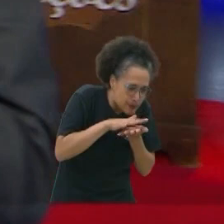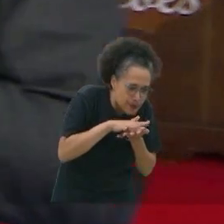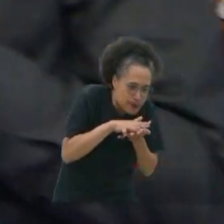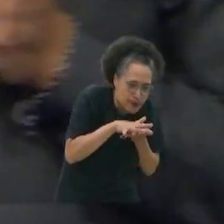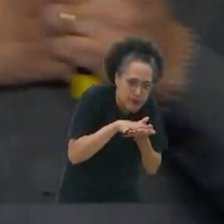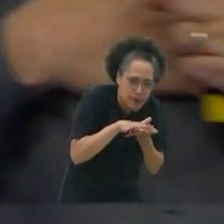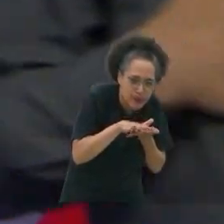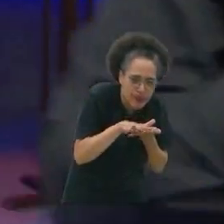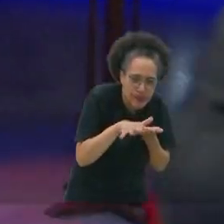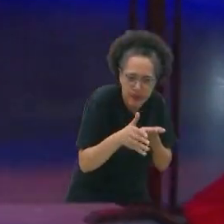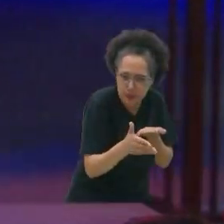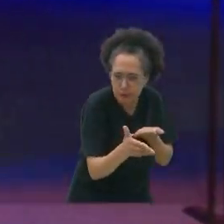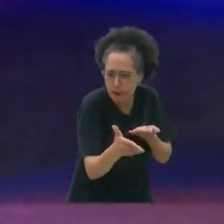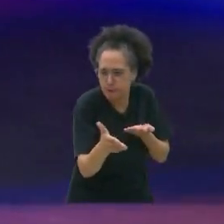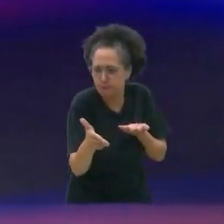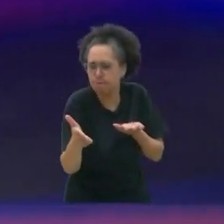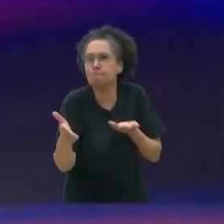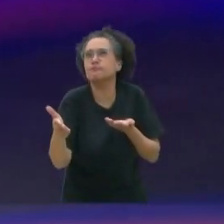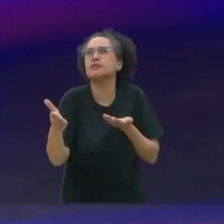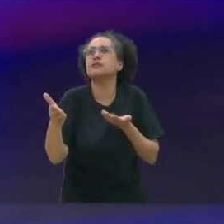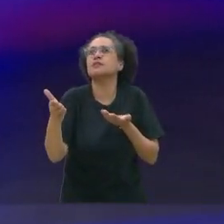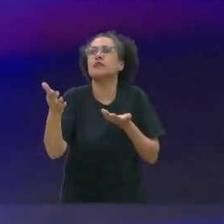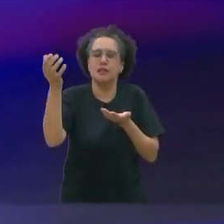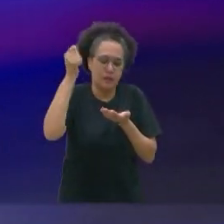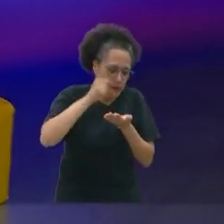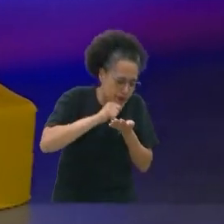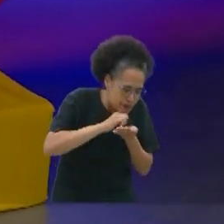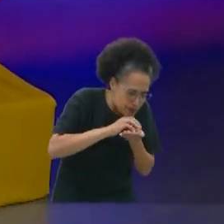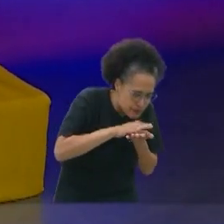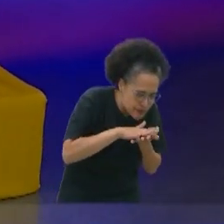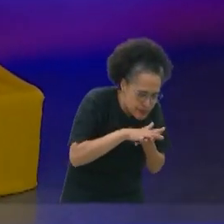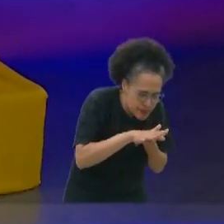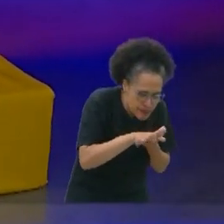nós. Sopra em nós, Senhor. Sopra em